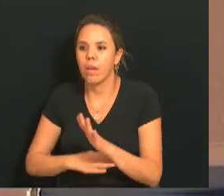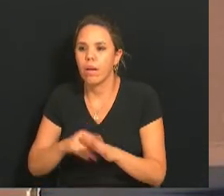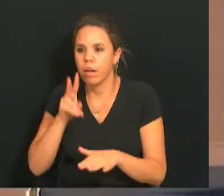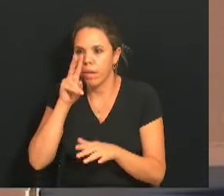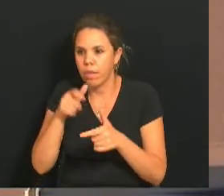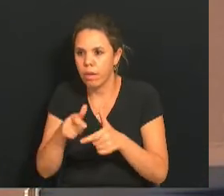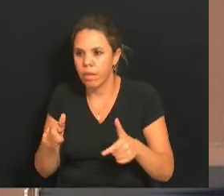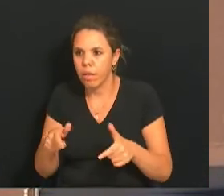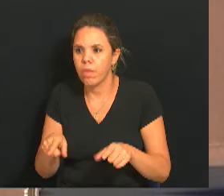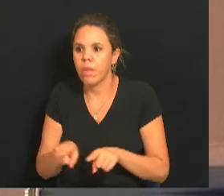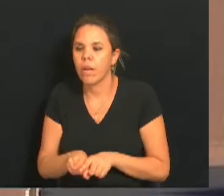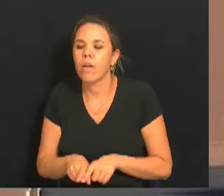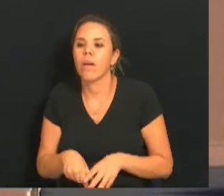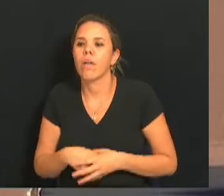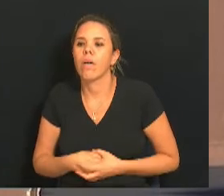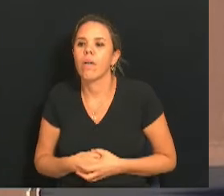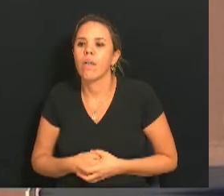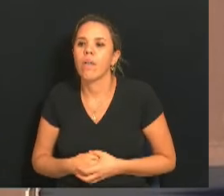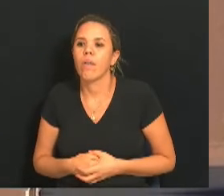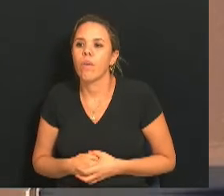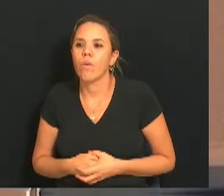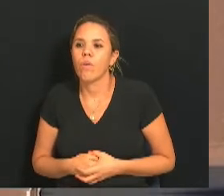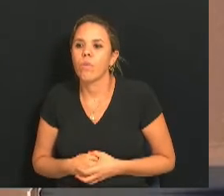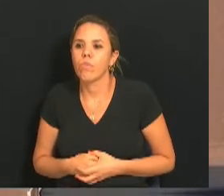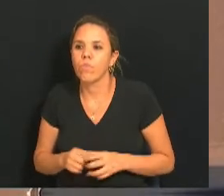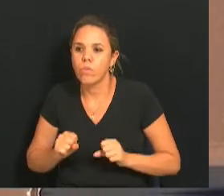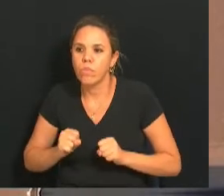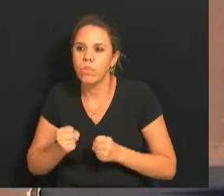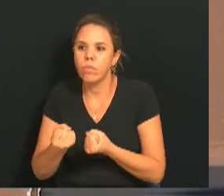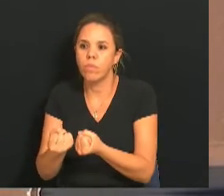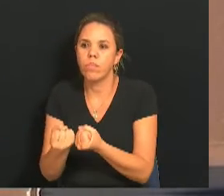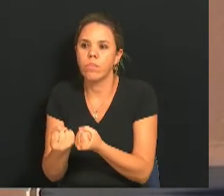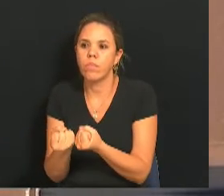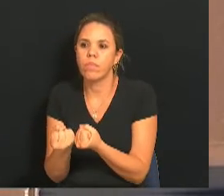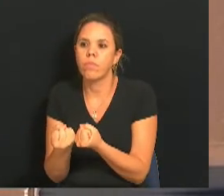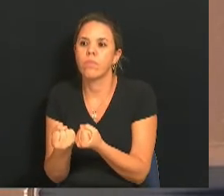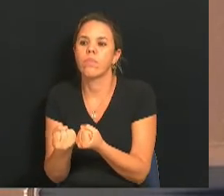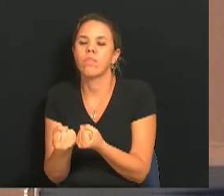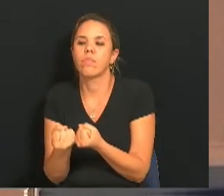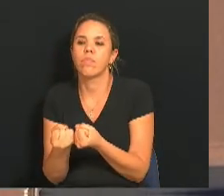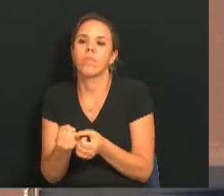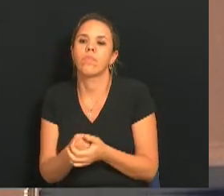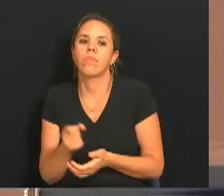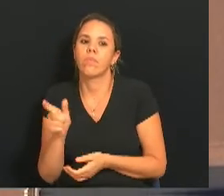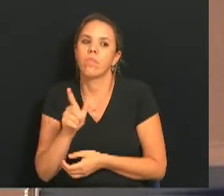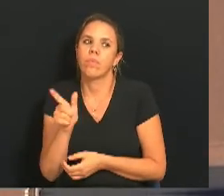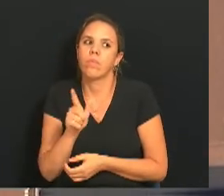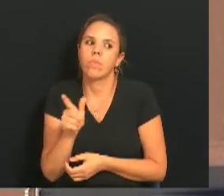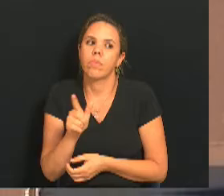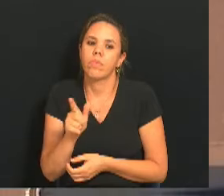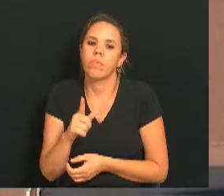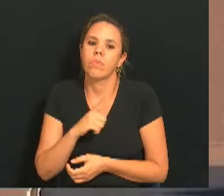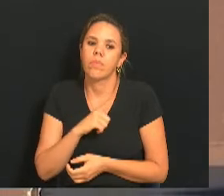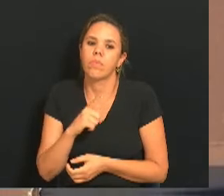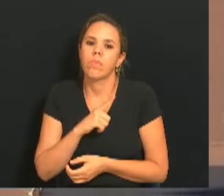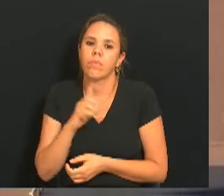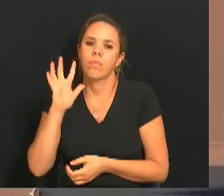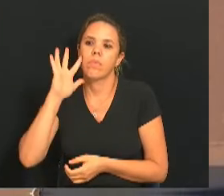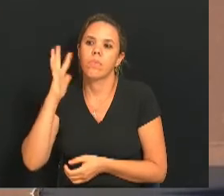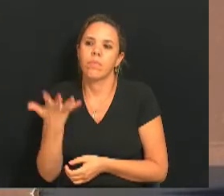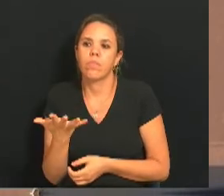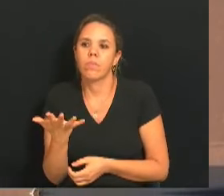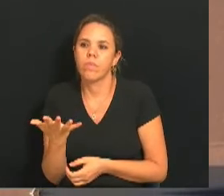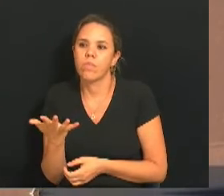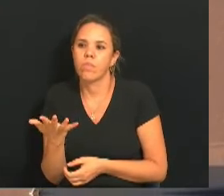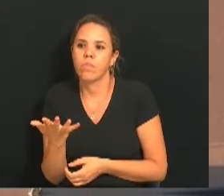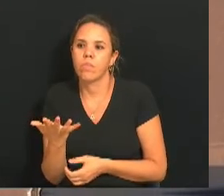será o meu esforço, vamos dizer assim. Mas é evidente que, para que ele tenha algum resultado, a